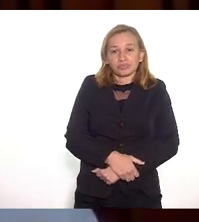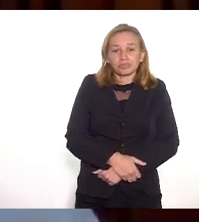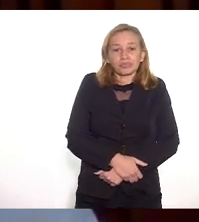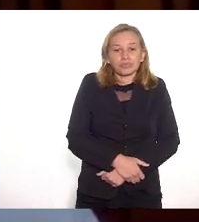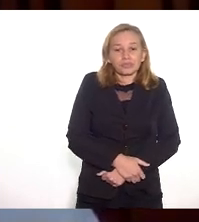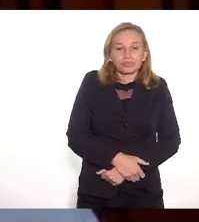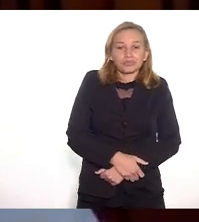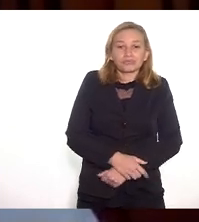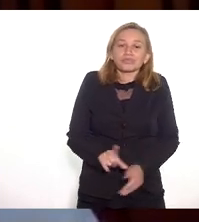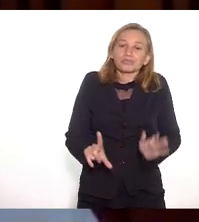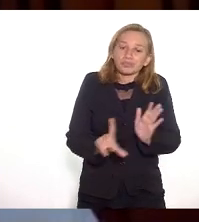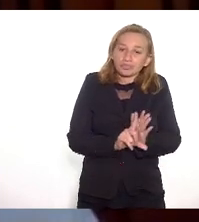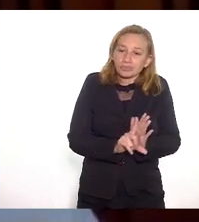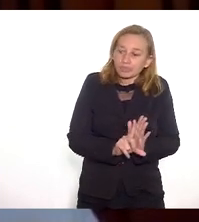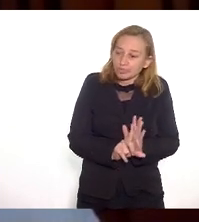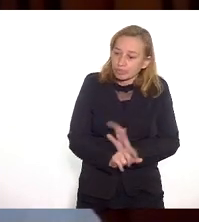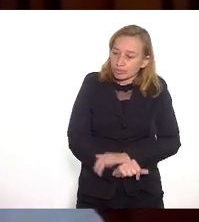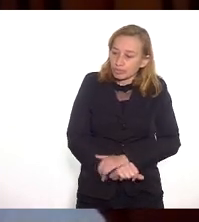pela lei